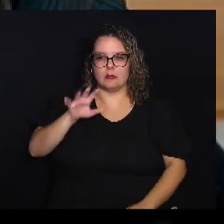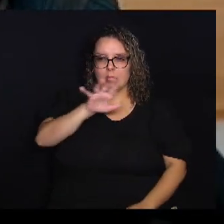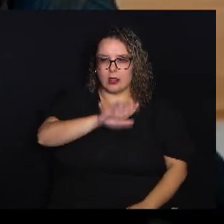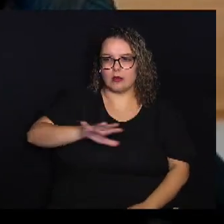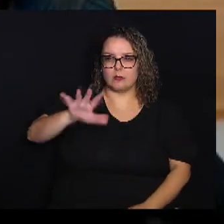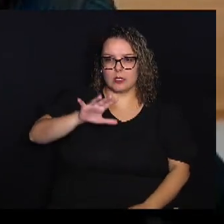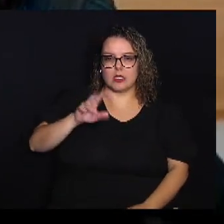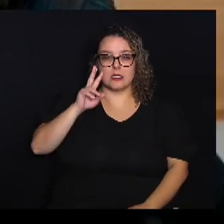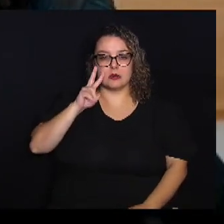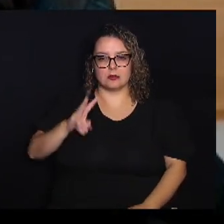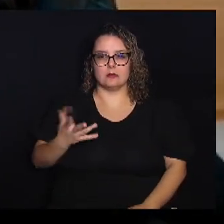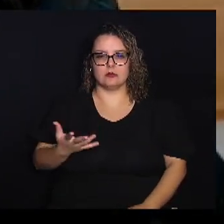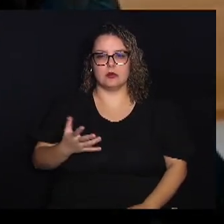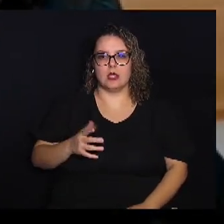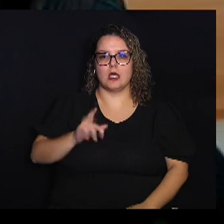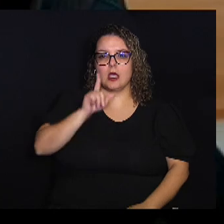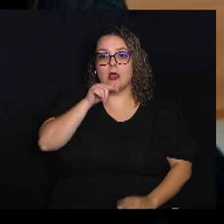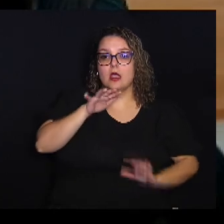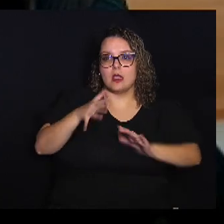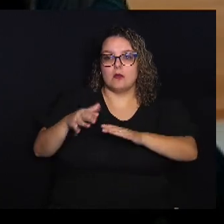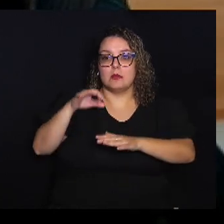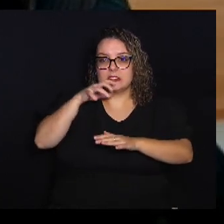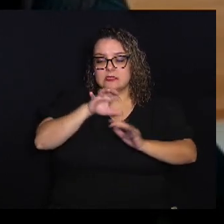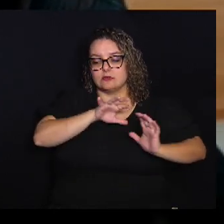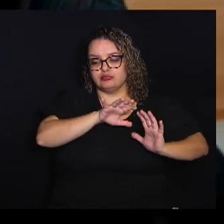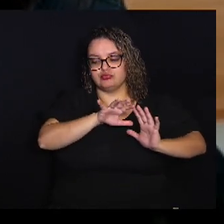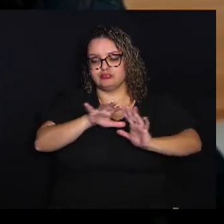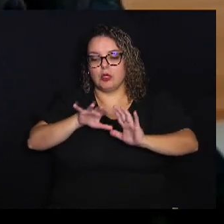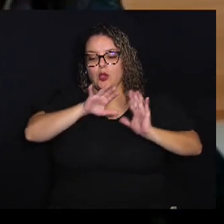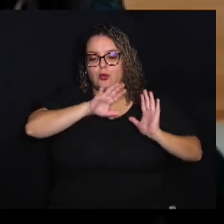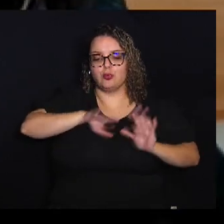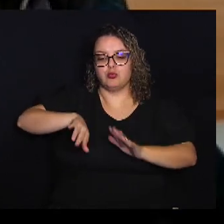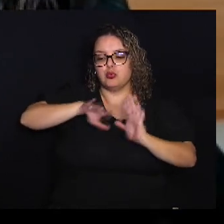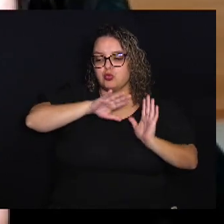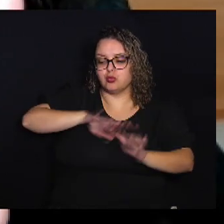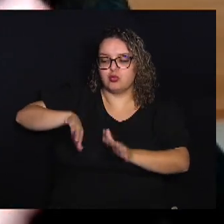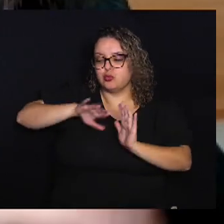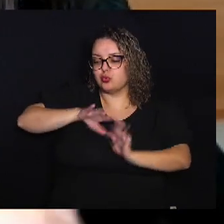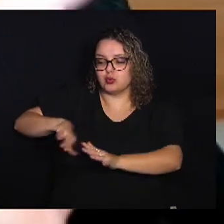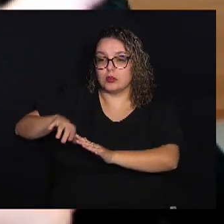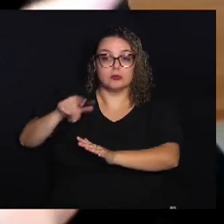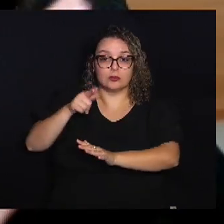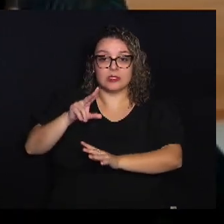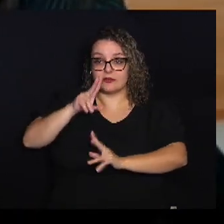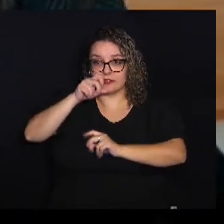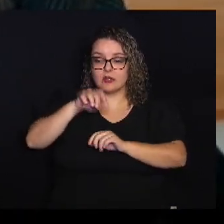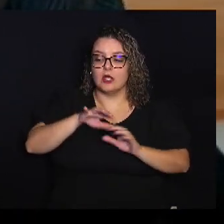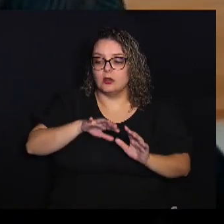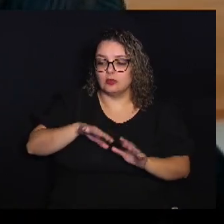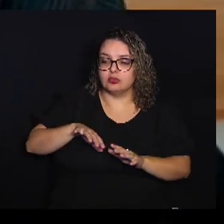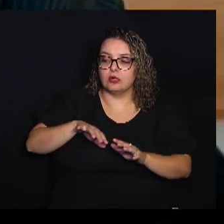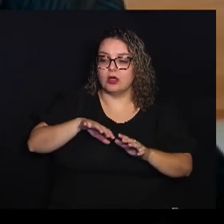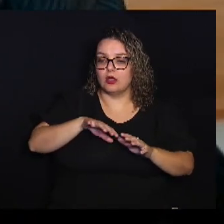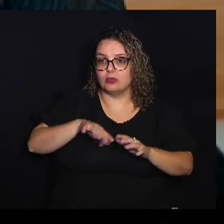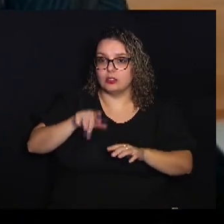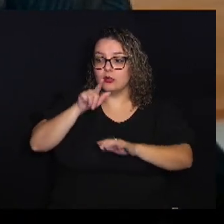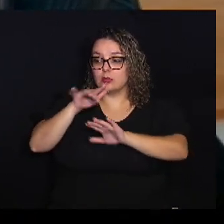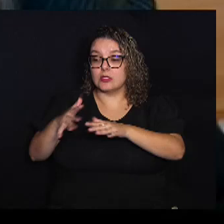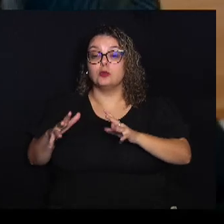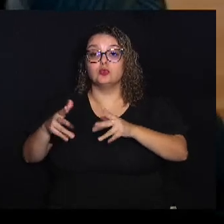fenômeno, aquela água mais aquecida. Como ele não tem força para jogar essa água, o oceano todo fica